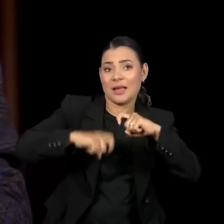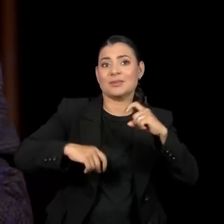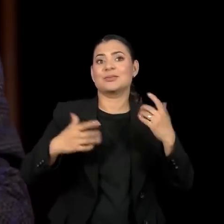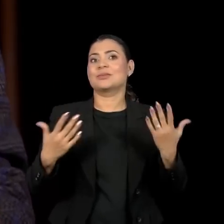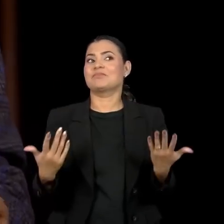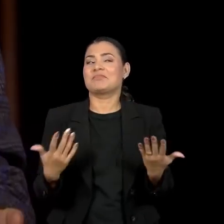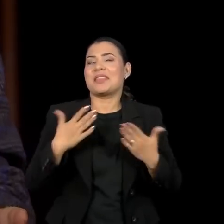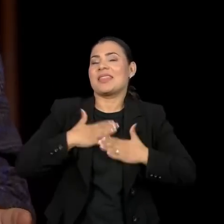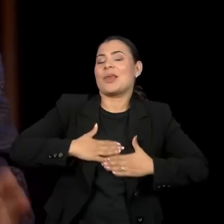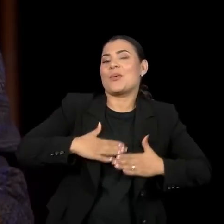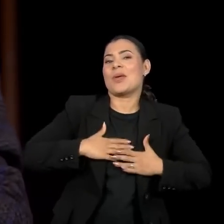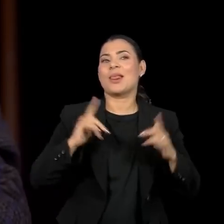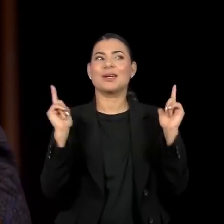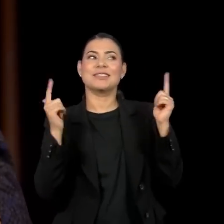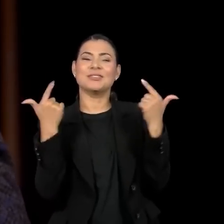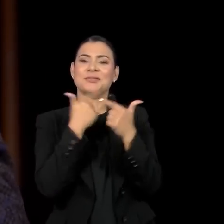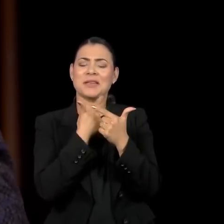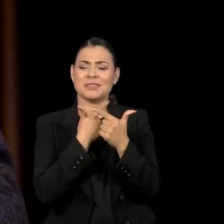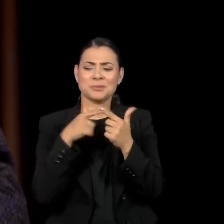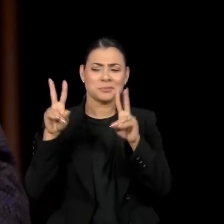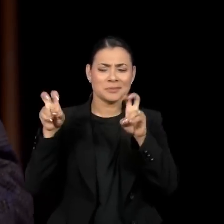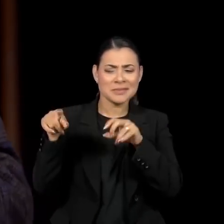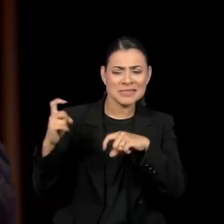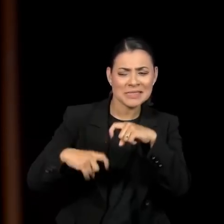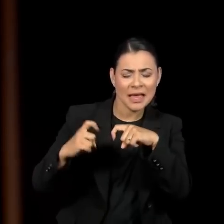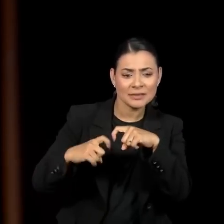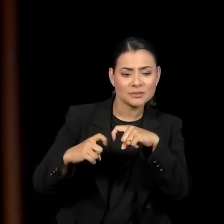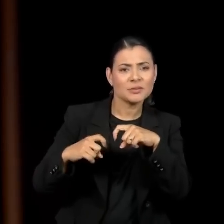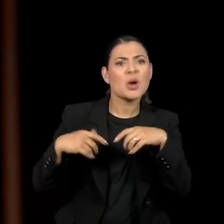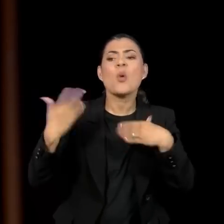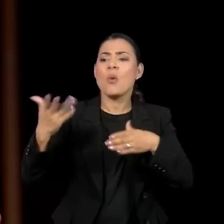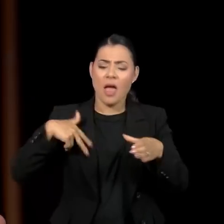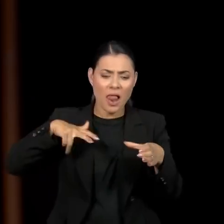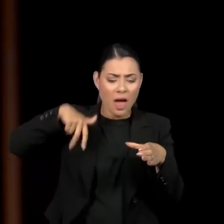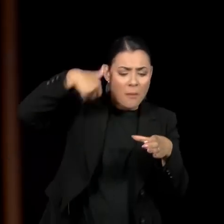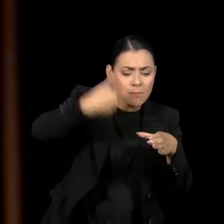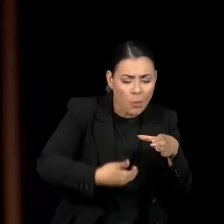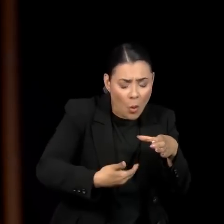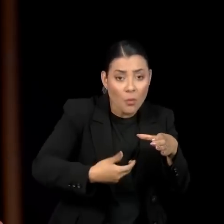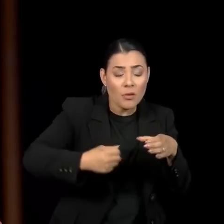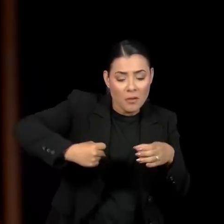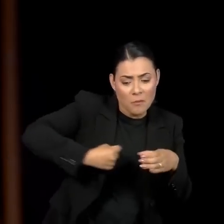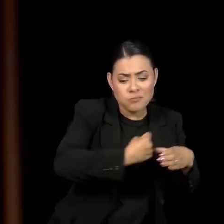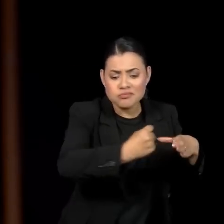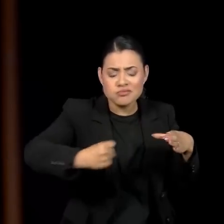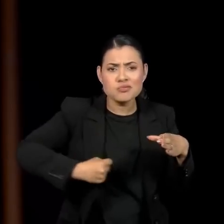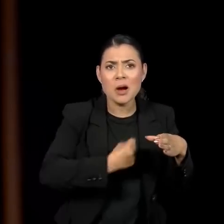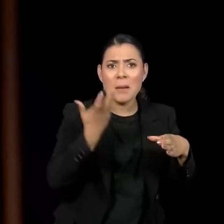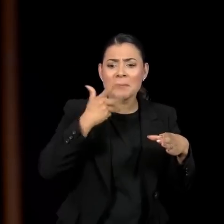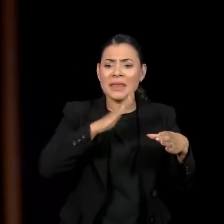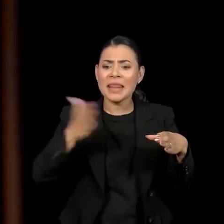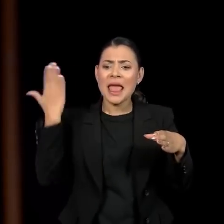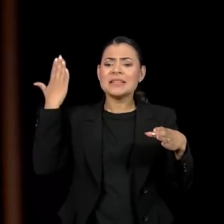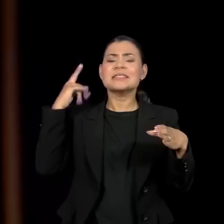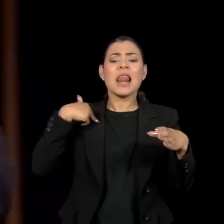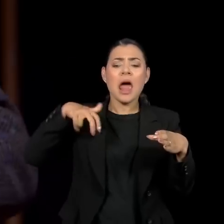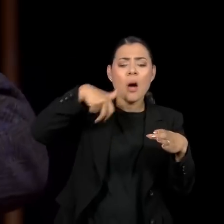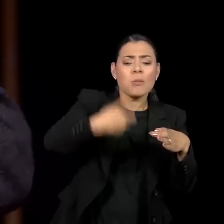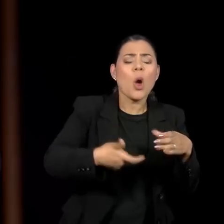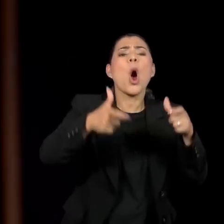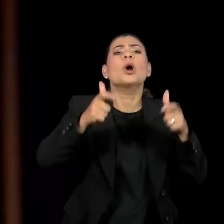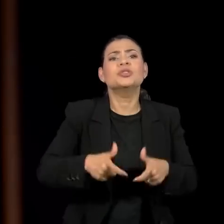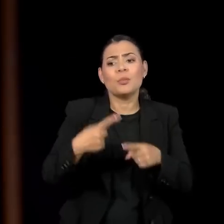direto, tranquilo, divertido, eu me pergunto, em que caldeirão ela caiu quando criança? E